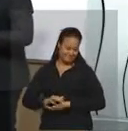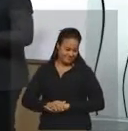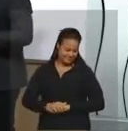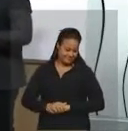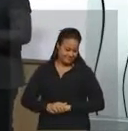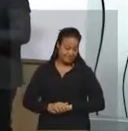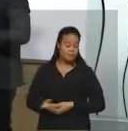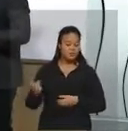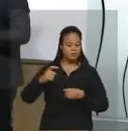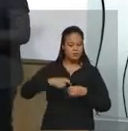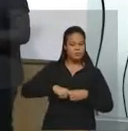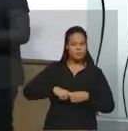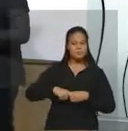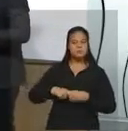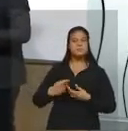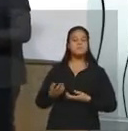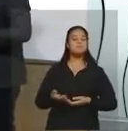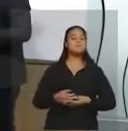questão.